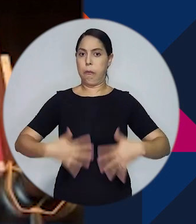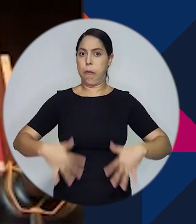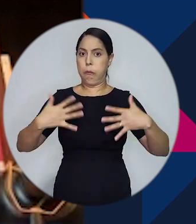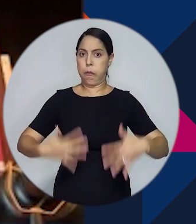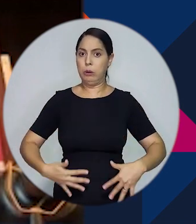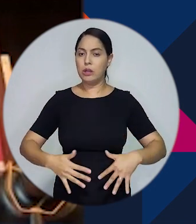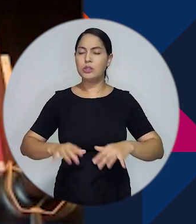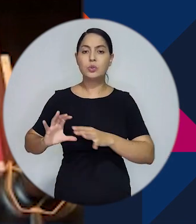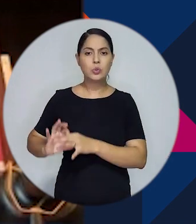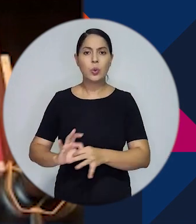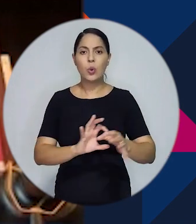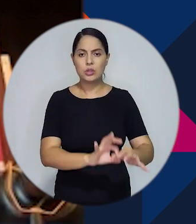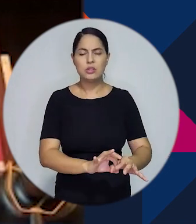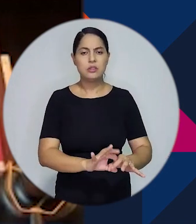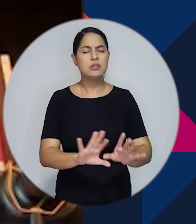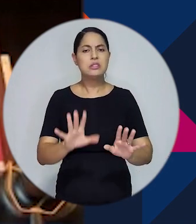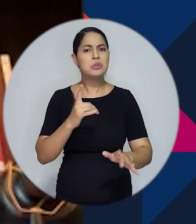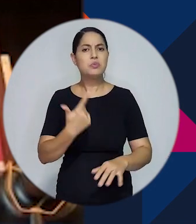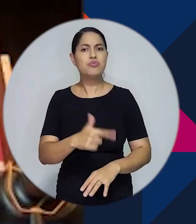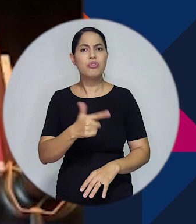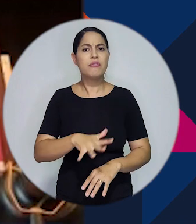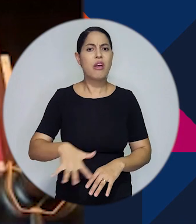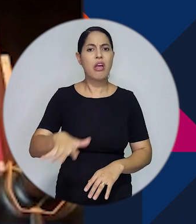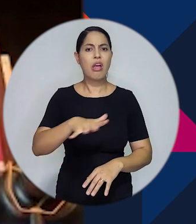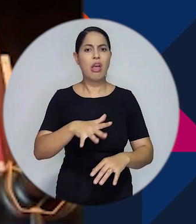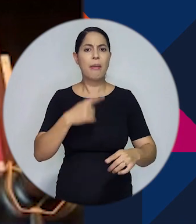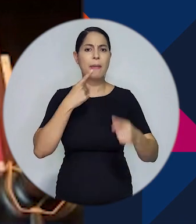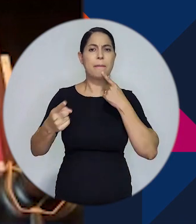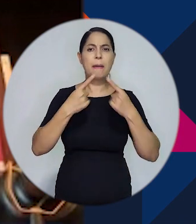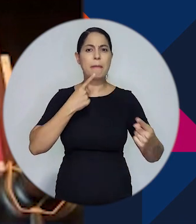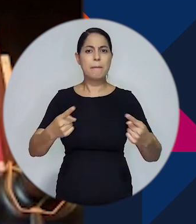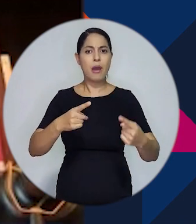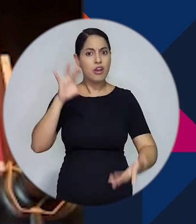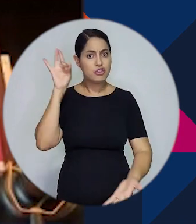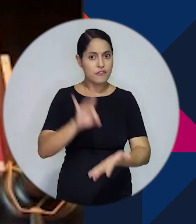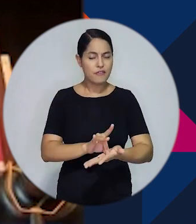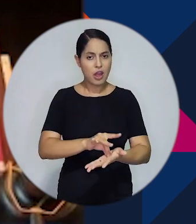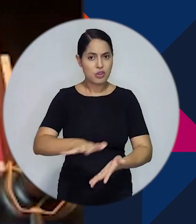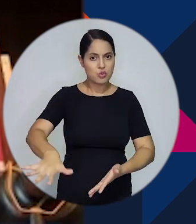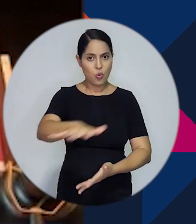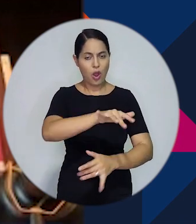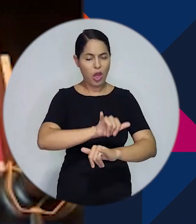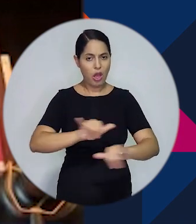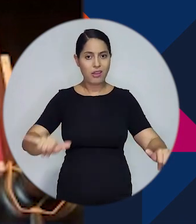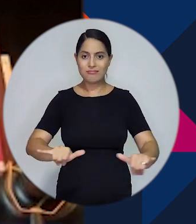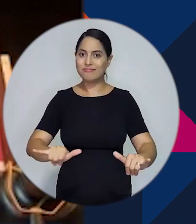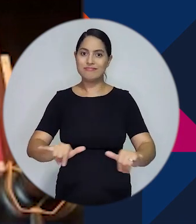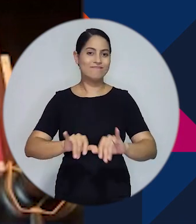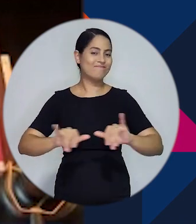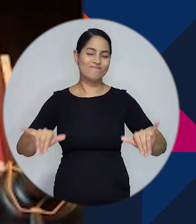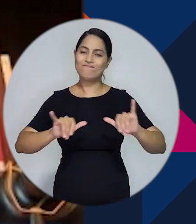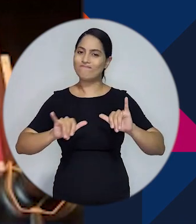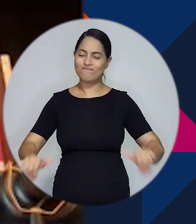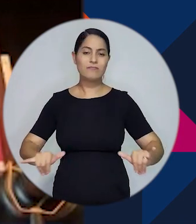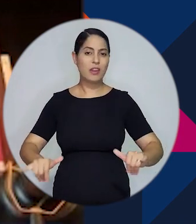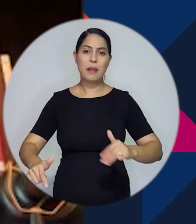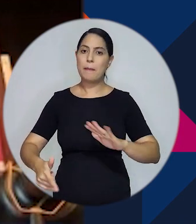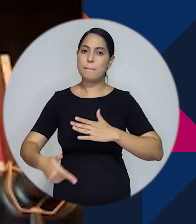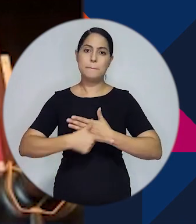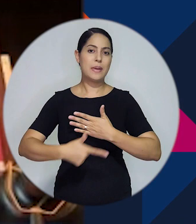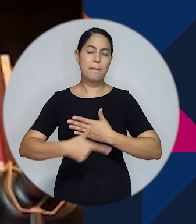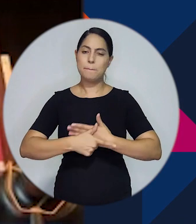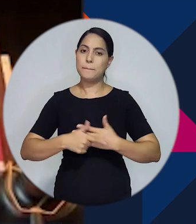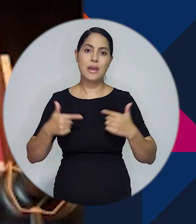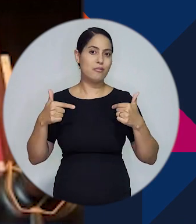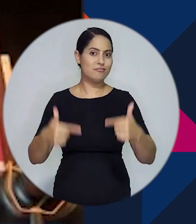maneira contundente. Se não houver esse espaço de liberdade, se houver uma intimidação constante, a imprensa não vai cumprir esse